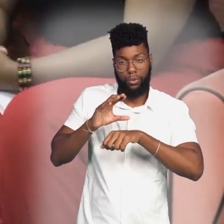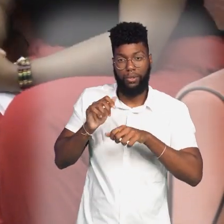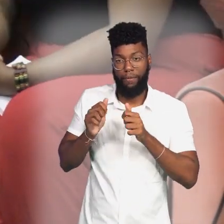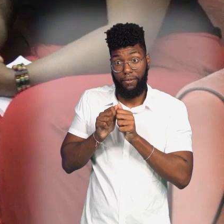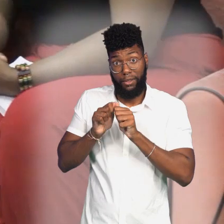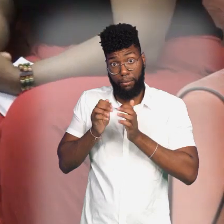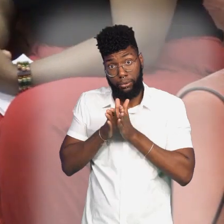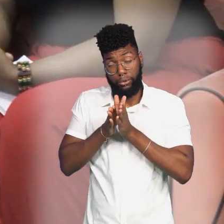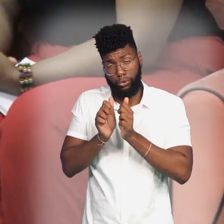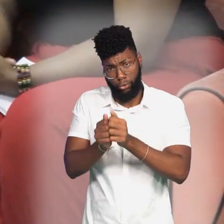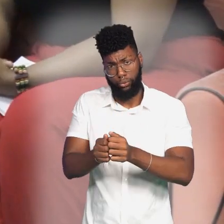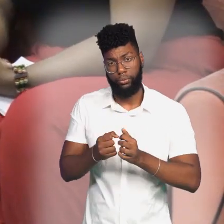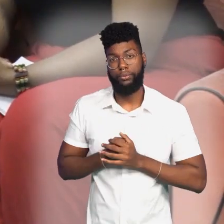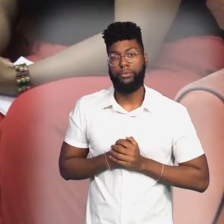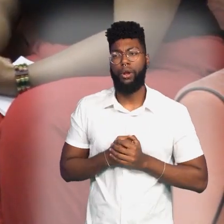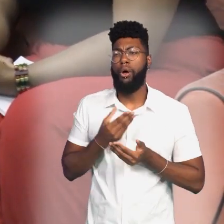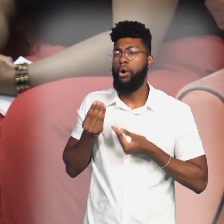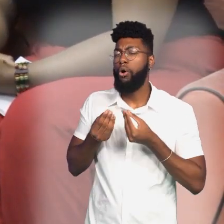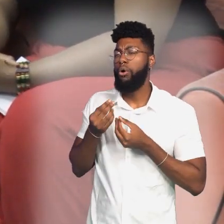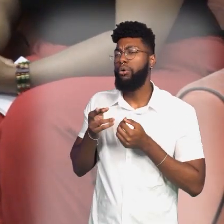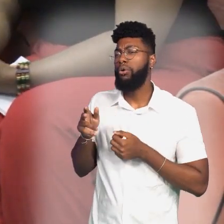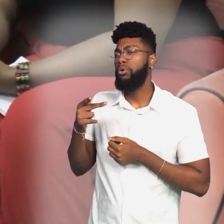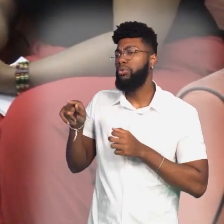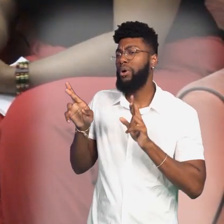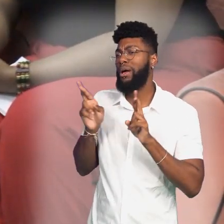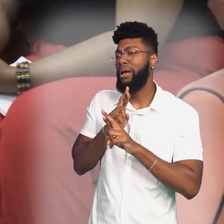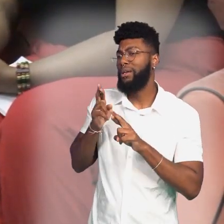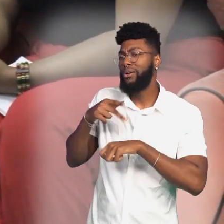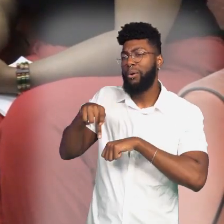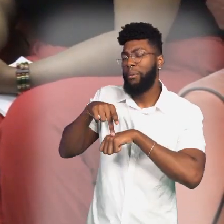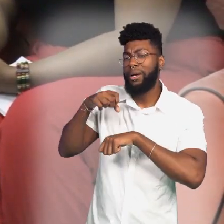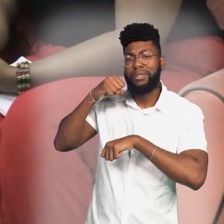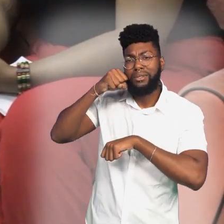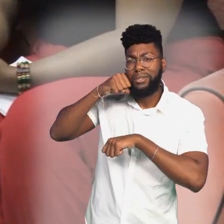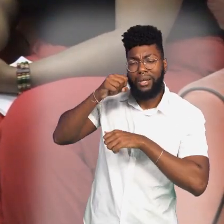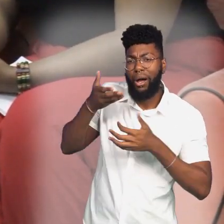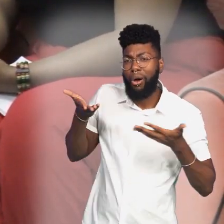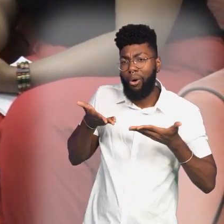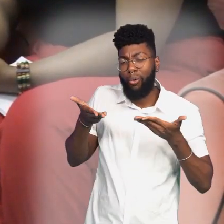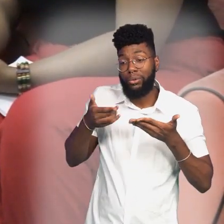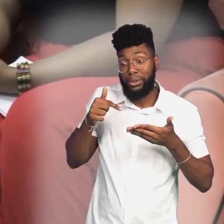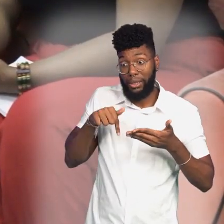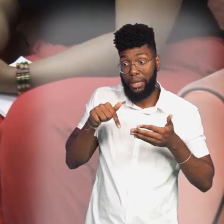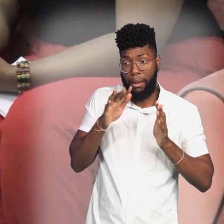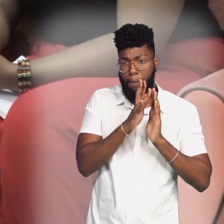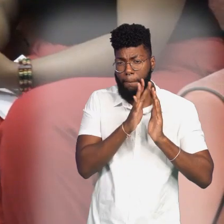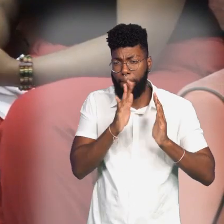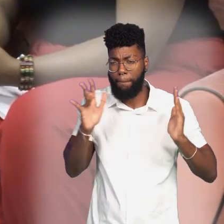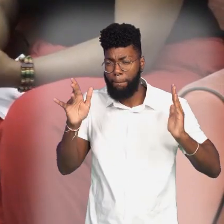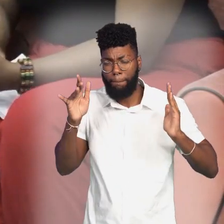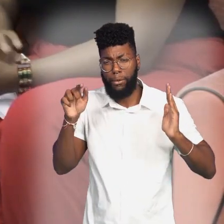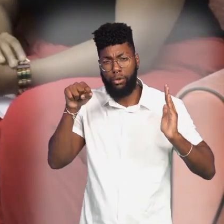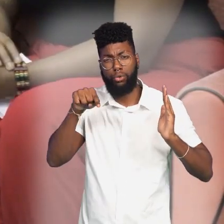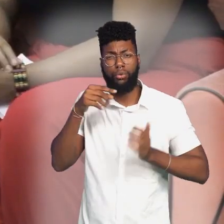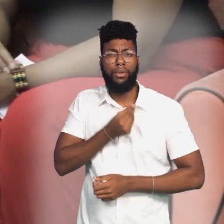é a tua relação com o Senegal? Nesse período todo que tu está aqui,